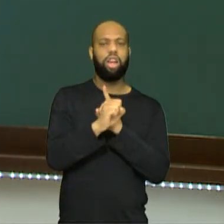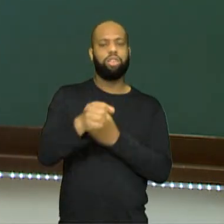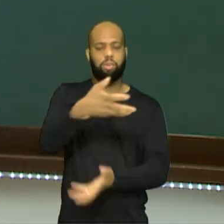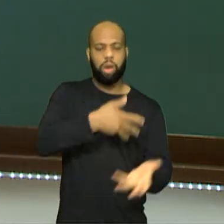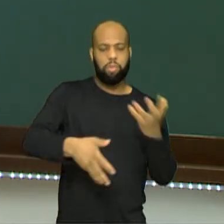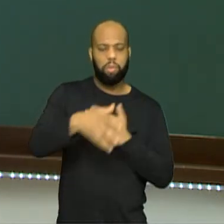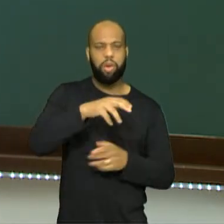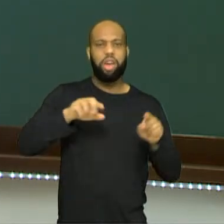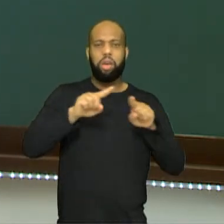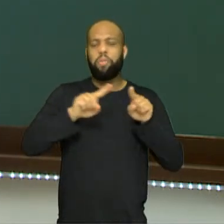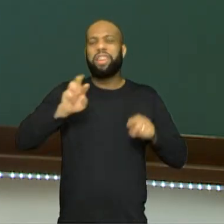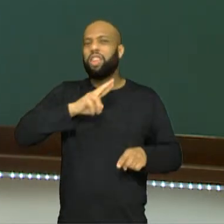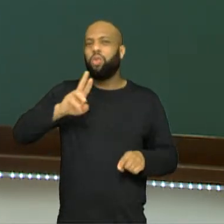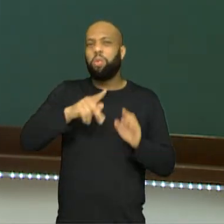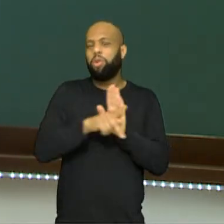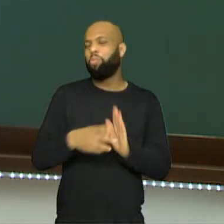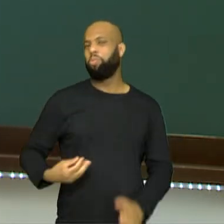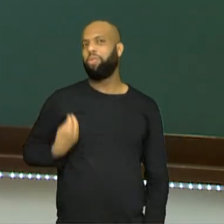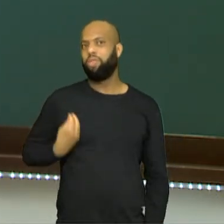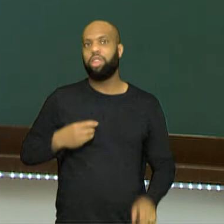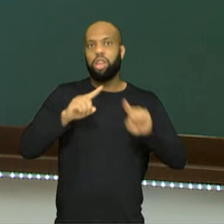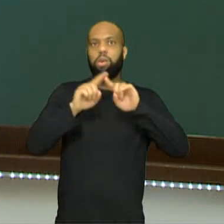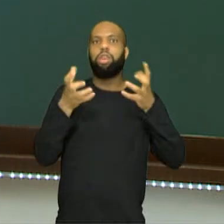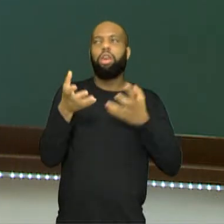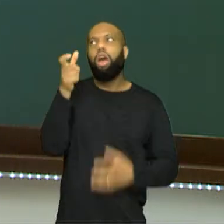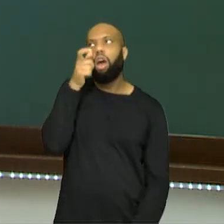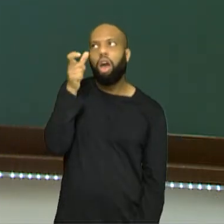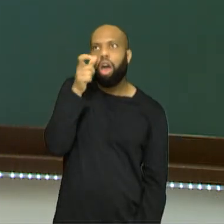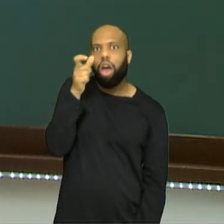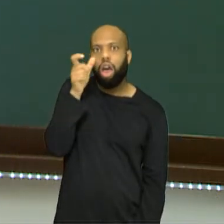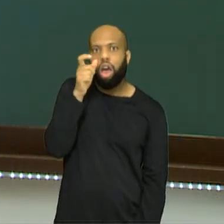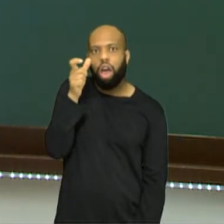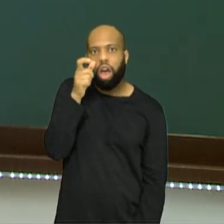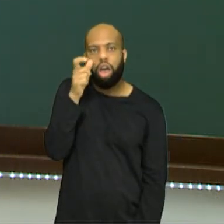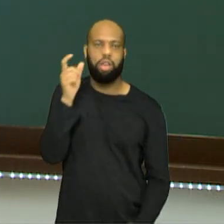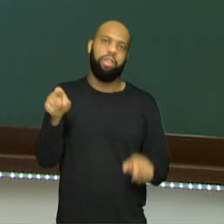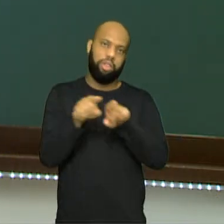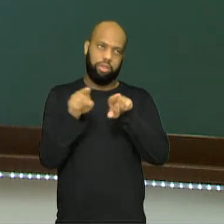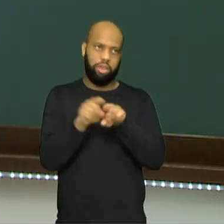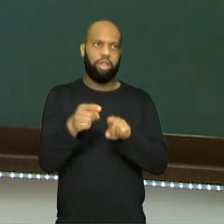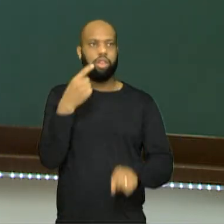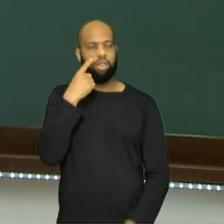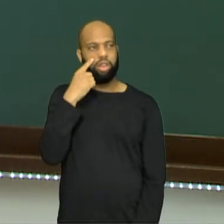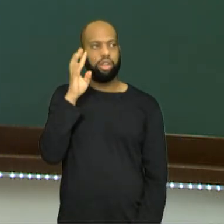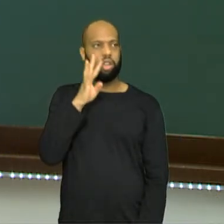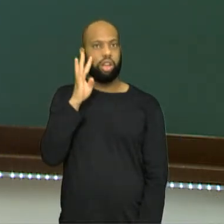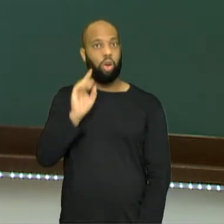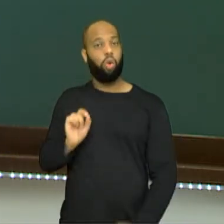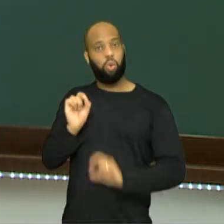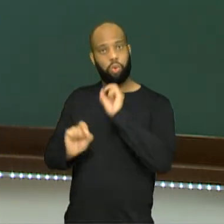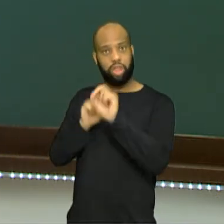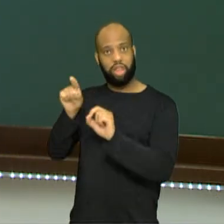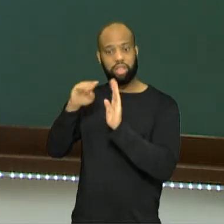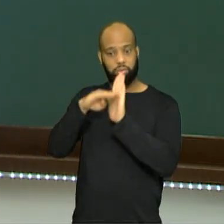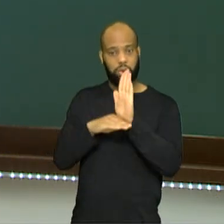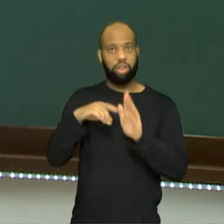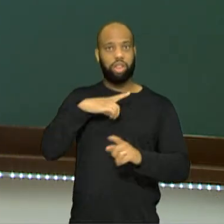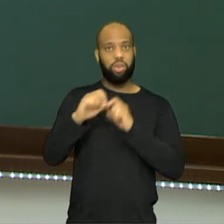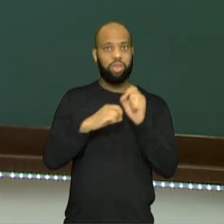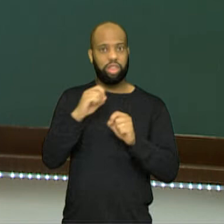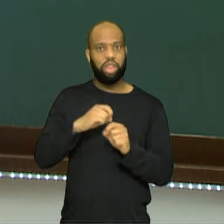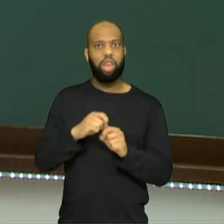e pessoas com que, na verdade, elas não conhecem, às vezes se identificam. E olha só, esses programas, eles têm